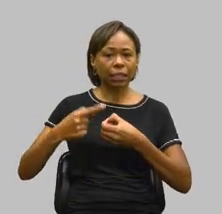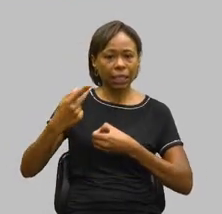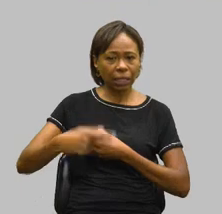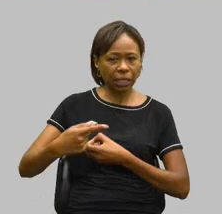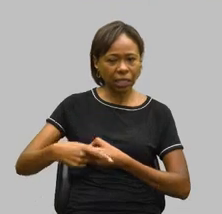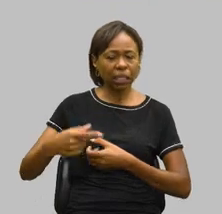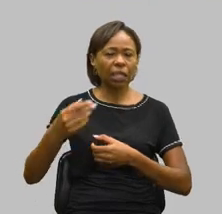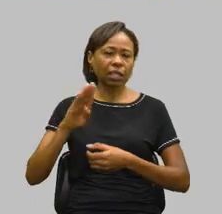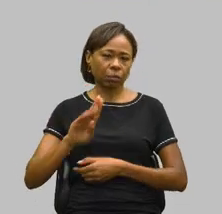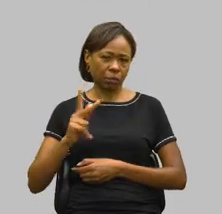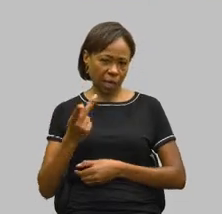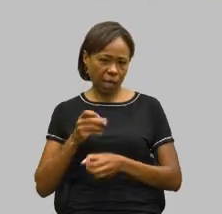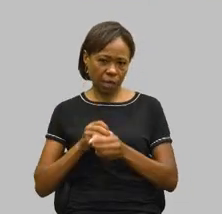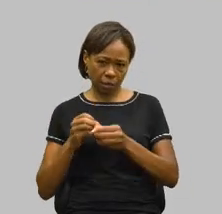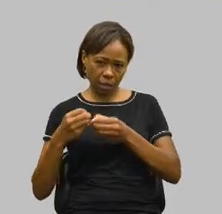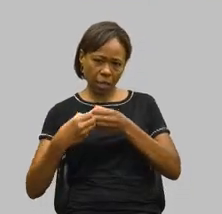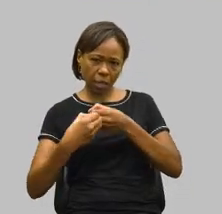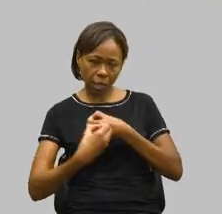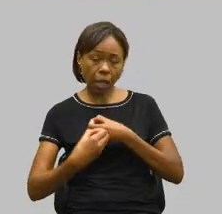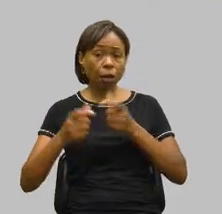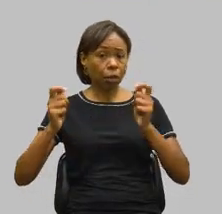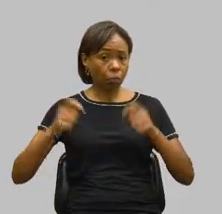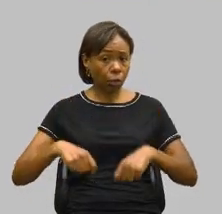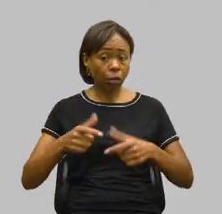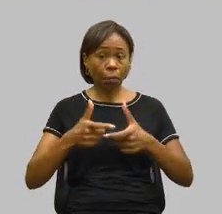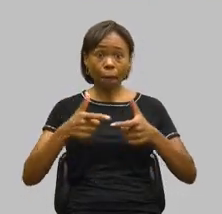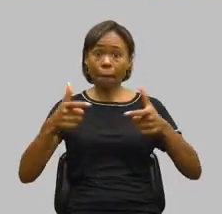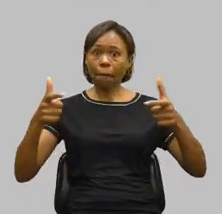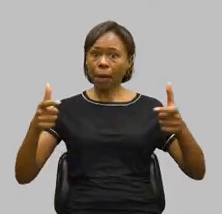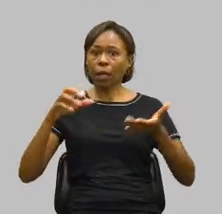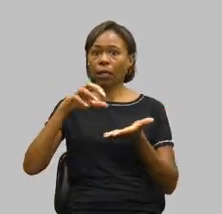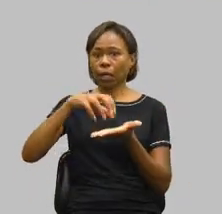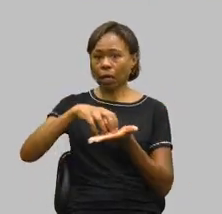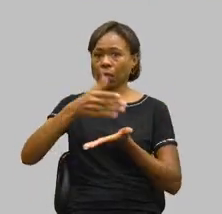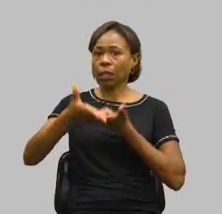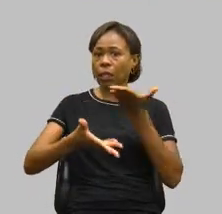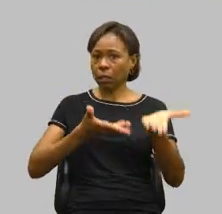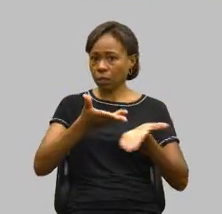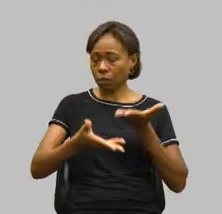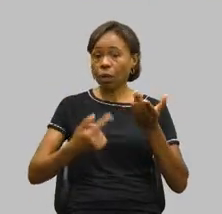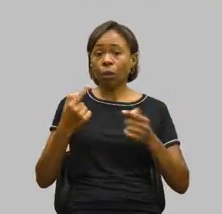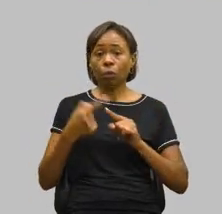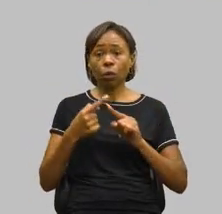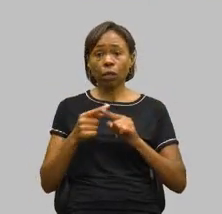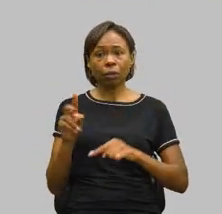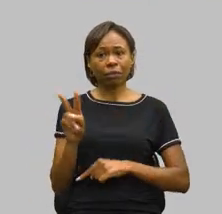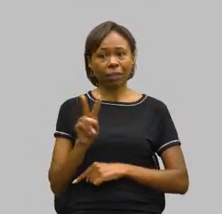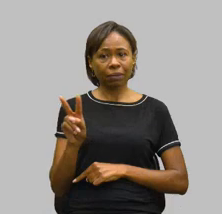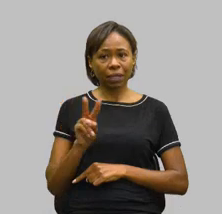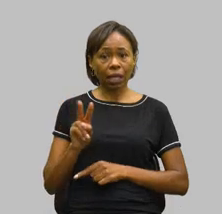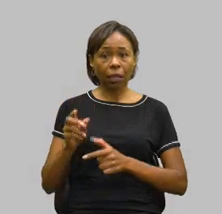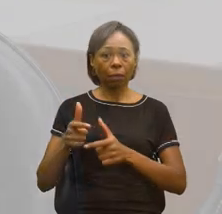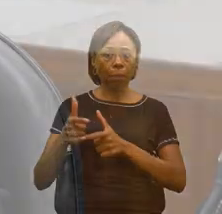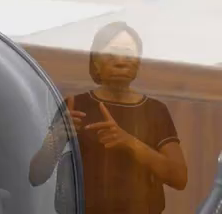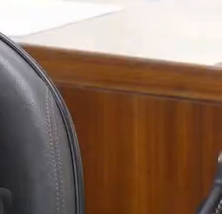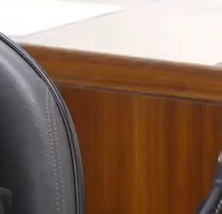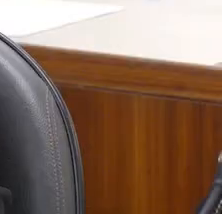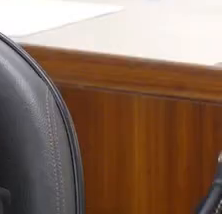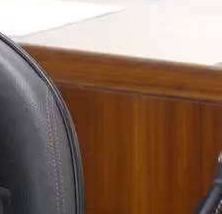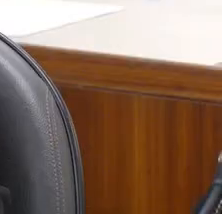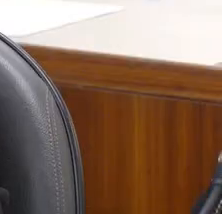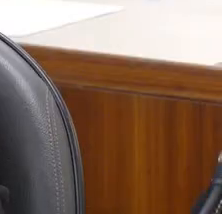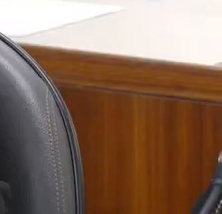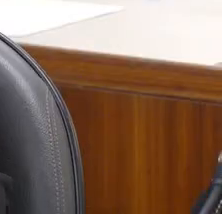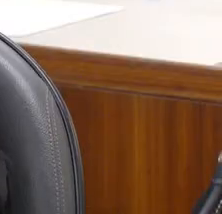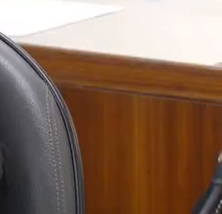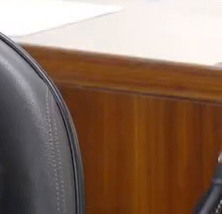metropolitana tem uma oportunidade de ampliar esses serviços porque vespaziano cresceu muito PED Leopoldo cresceu muito todas as cidades em torno